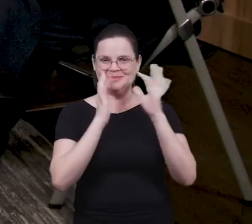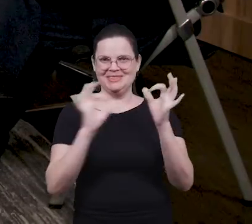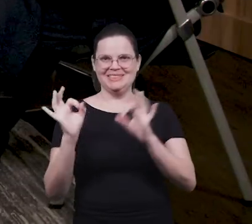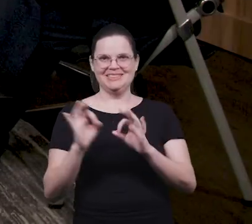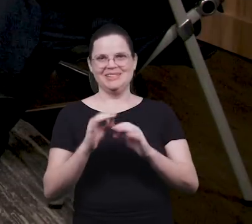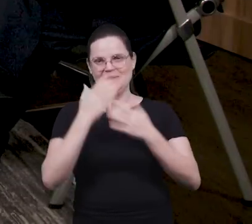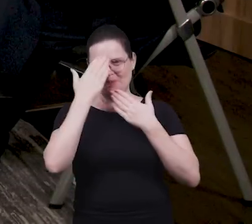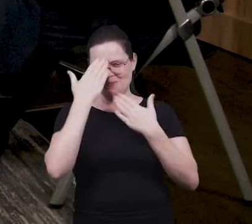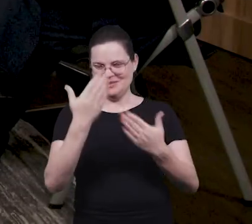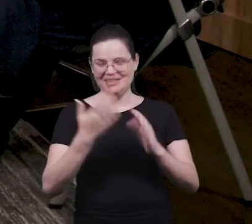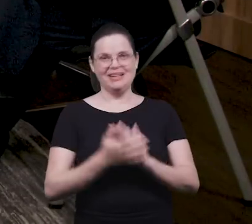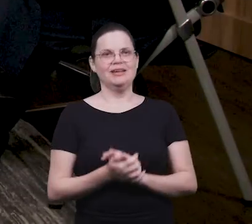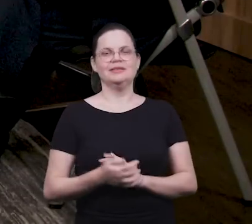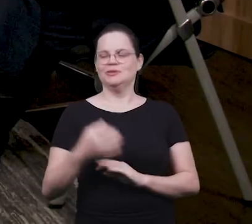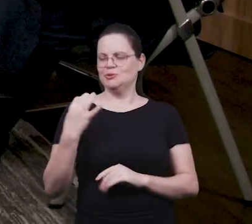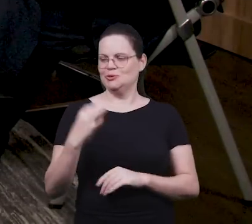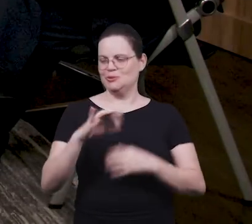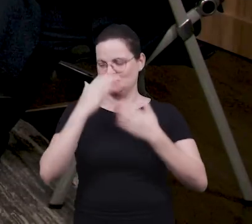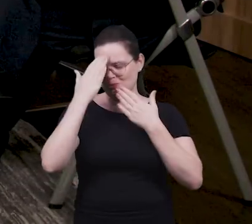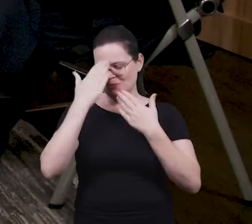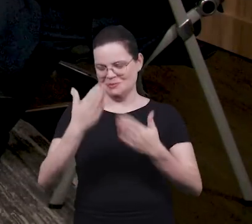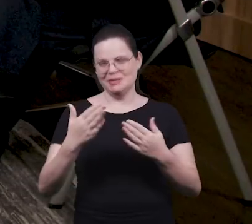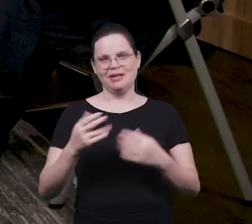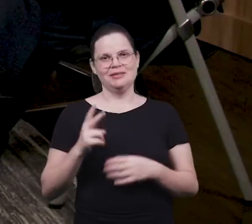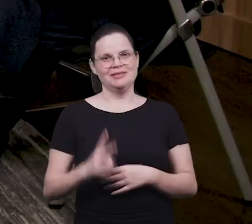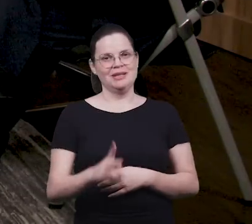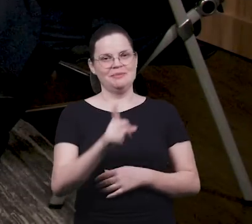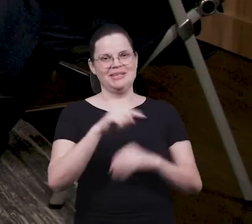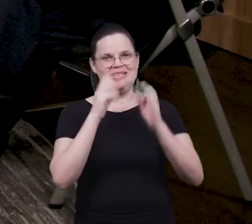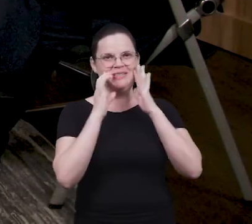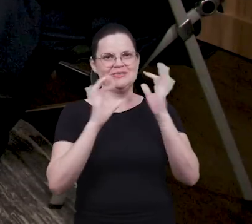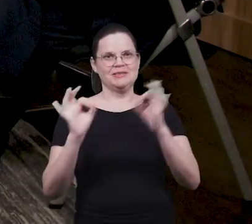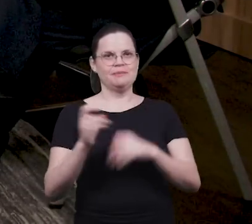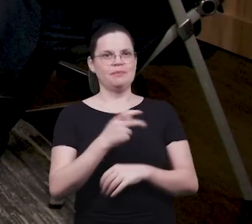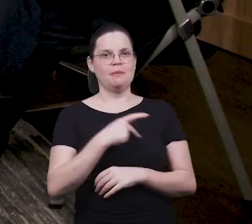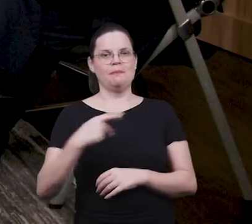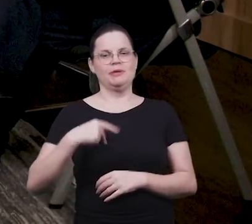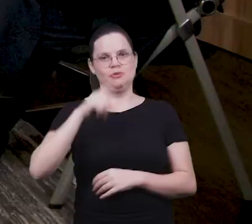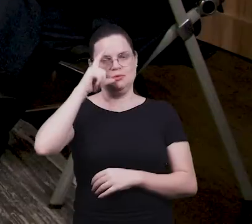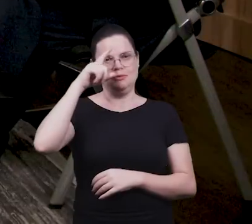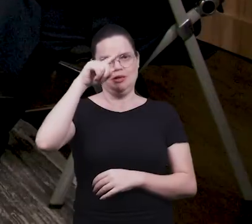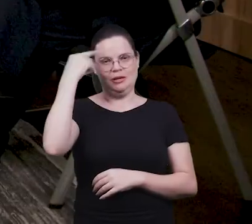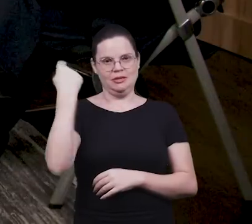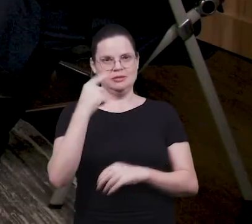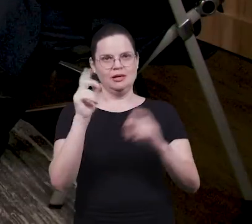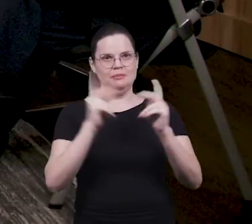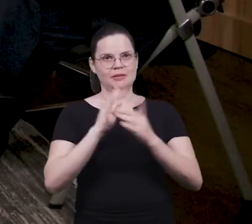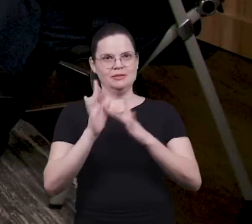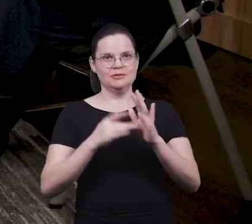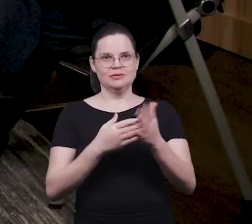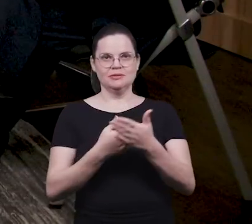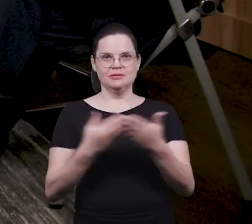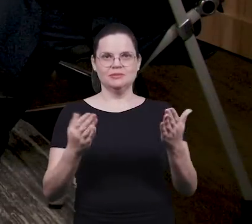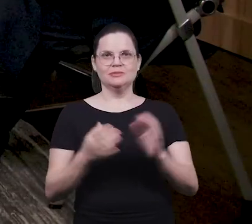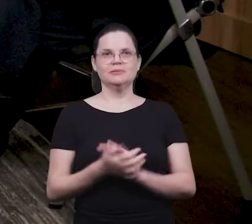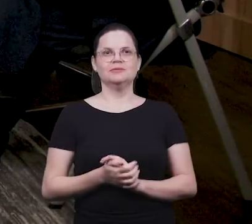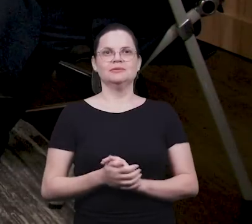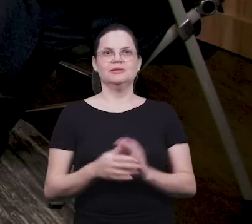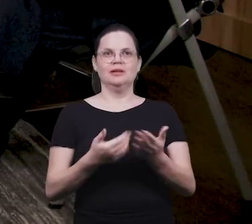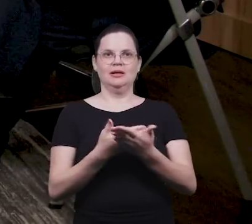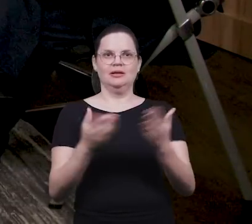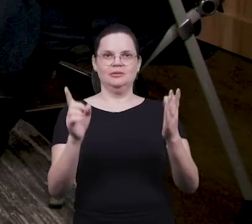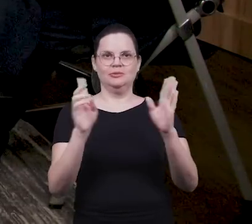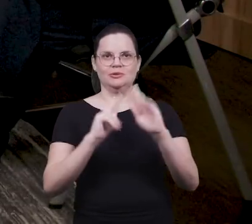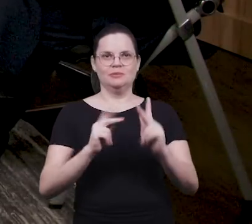né? Isso, agradecer a audiência. Claro. Pastor Edson Ian, a paz do Senhor, tudo bem? Paz do Senhor Josias, a paz do Senhor a todos, a paz do Senhor aos